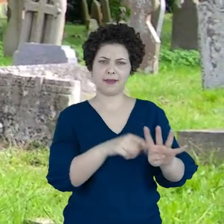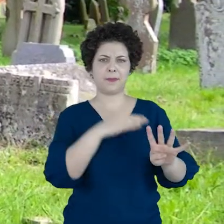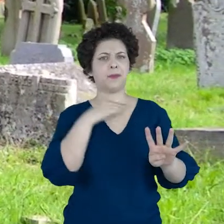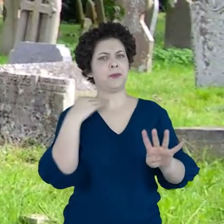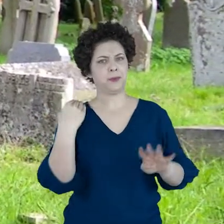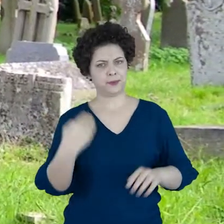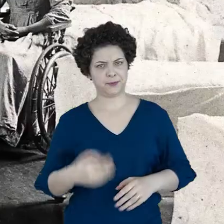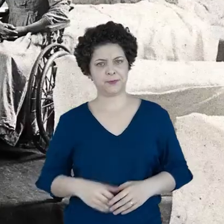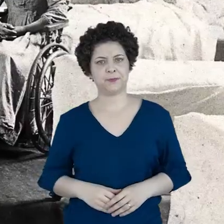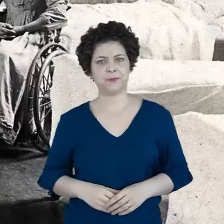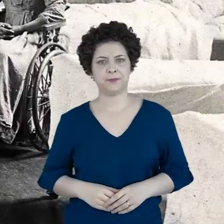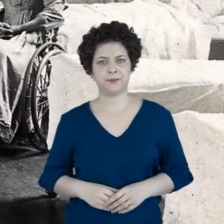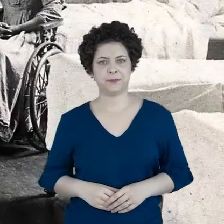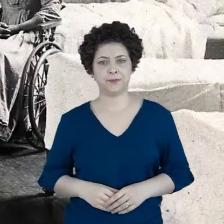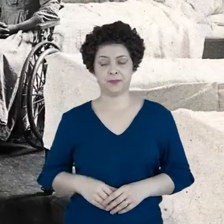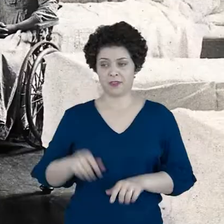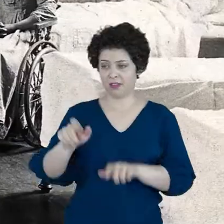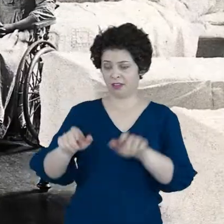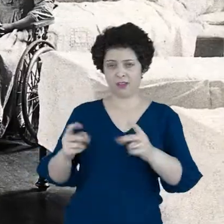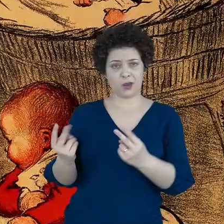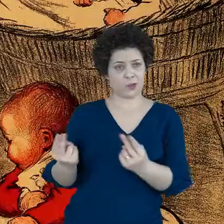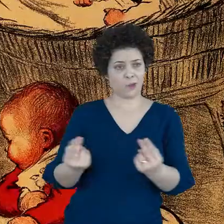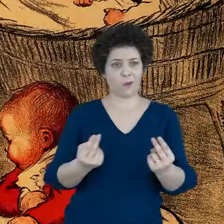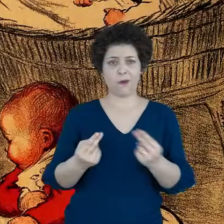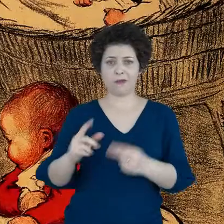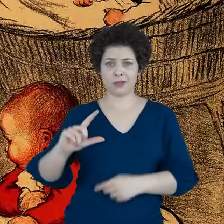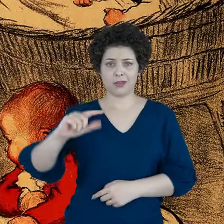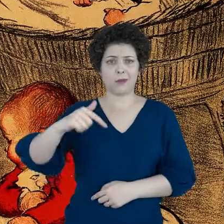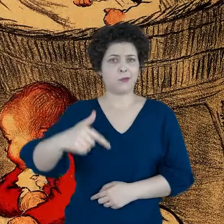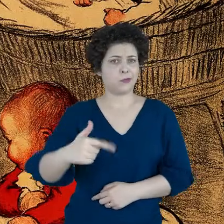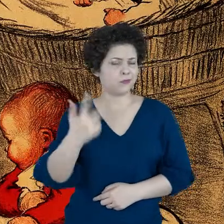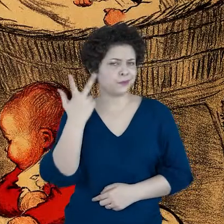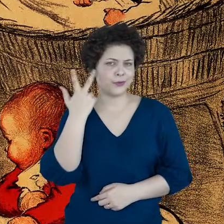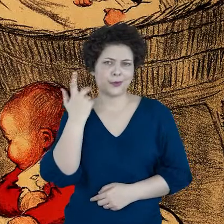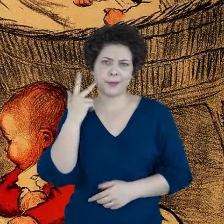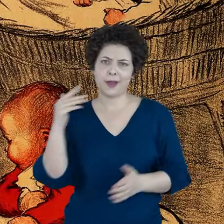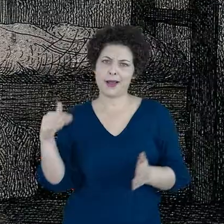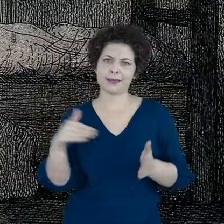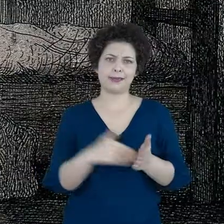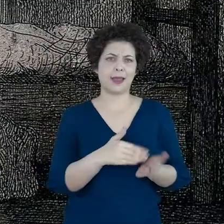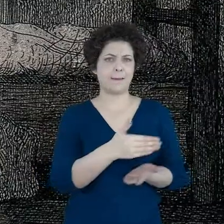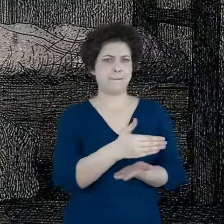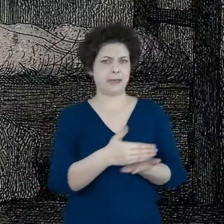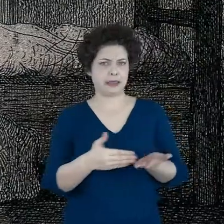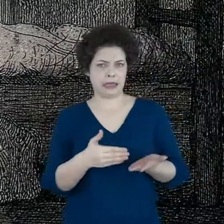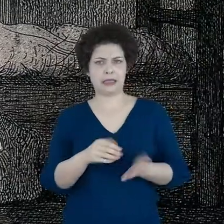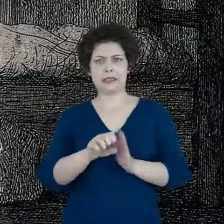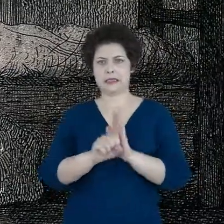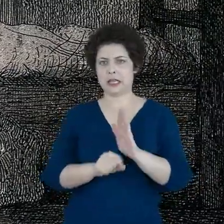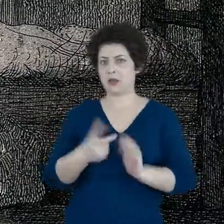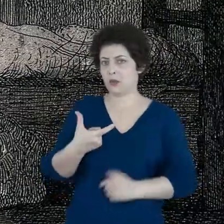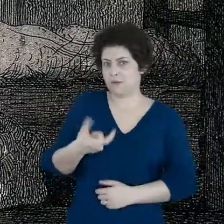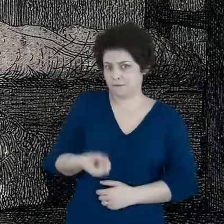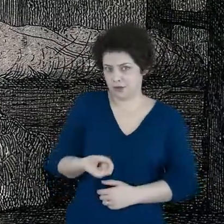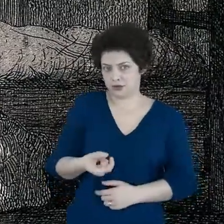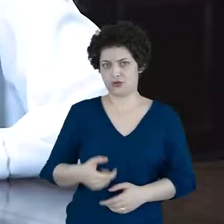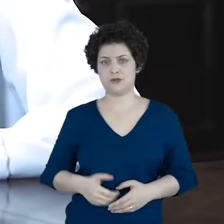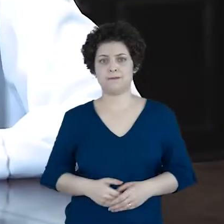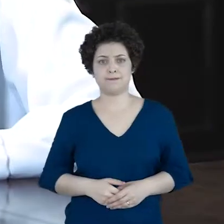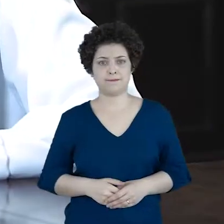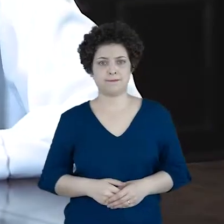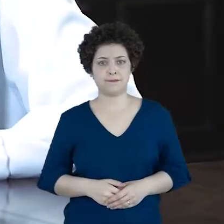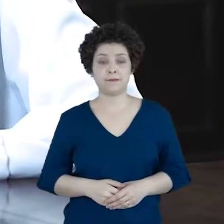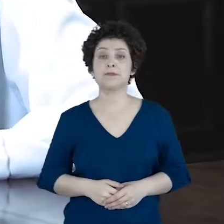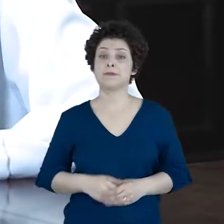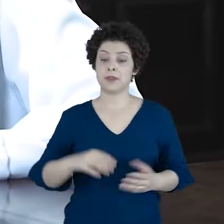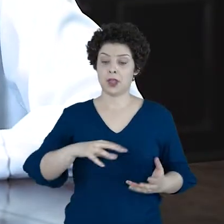depois. Casos como o do oficial eram corriqueiros até a metade do século XX. O